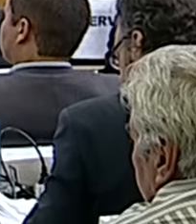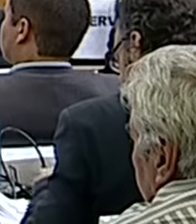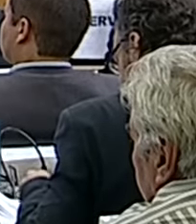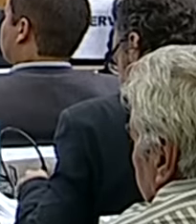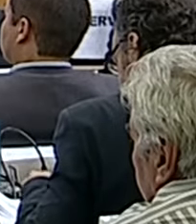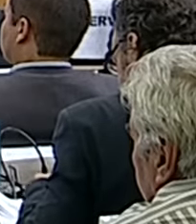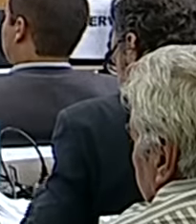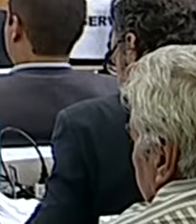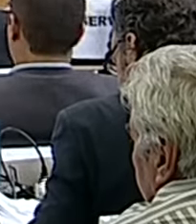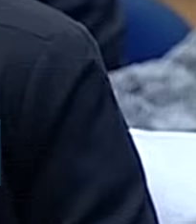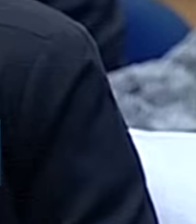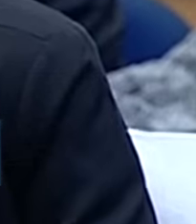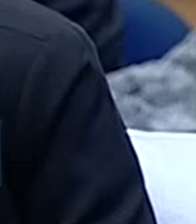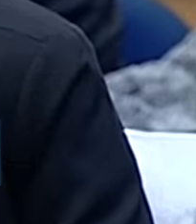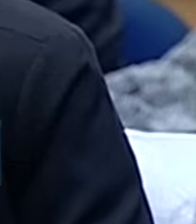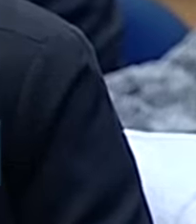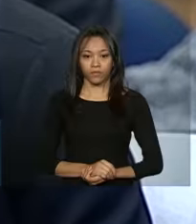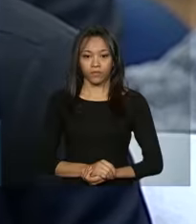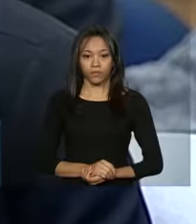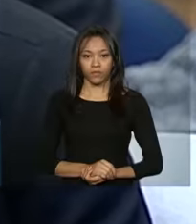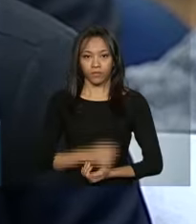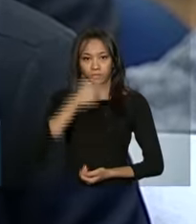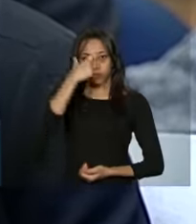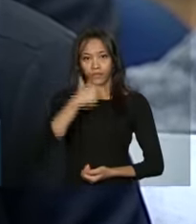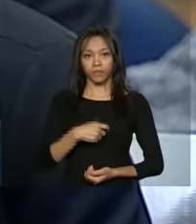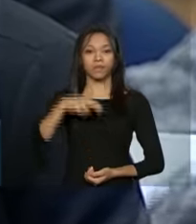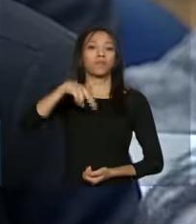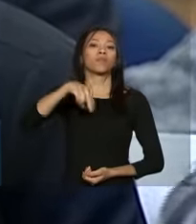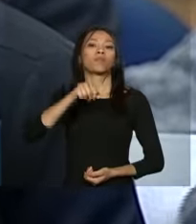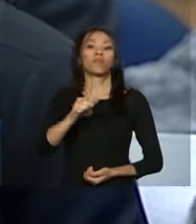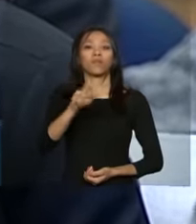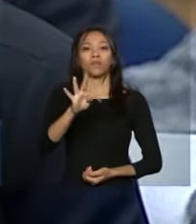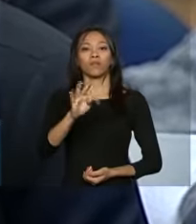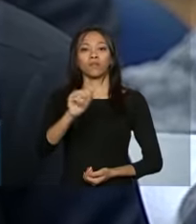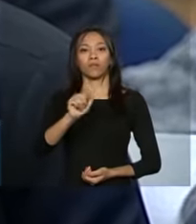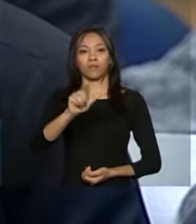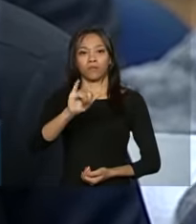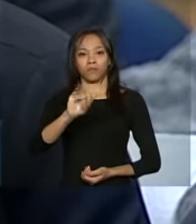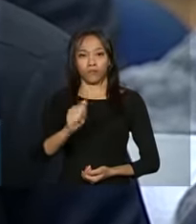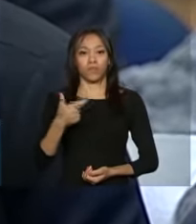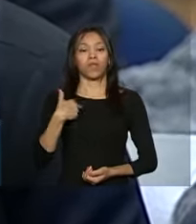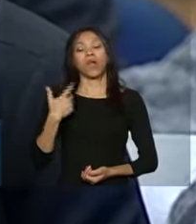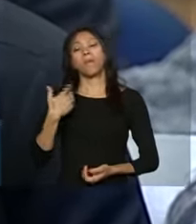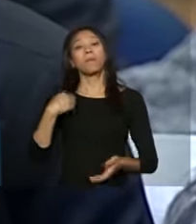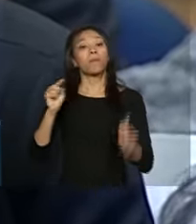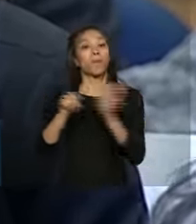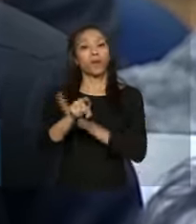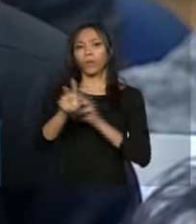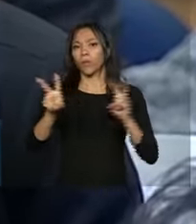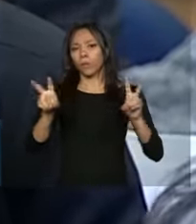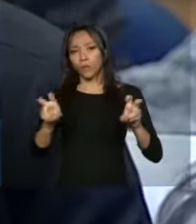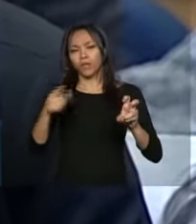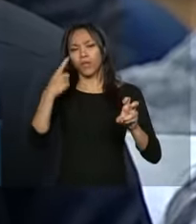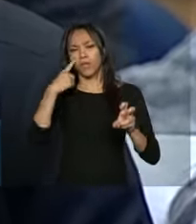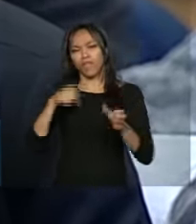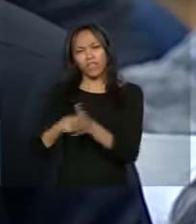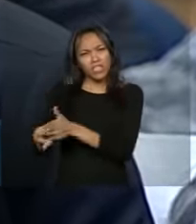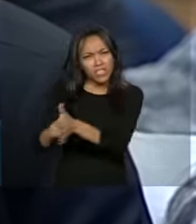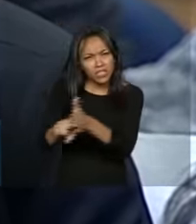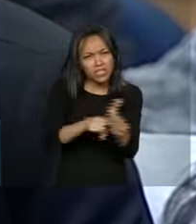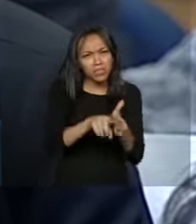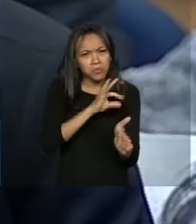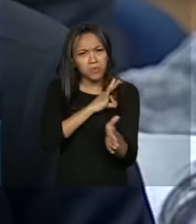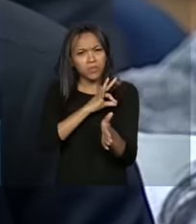Natália da Folha de São Paulo minha pergunta se refere também nesse âmbito das investigações que surgiram Desde janeiro eu lembro que foi